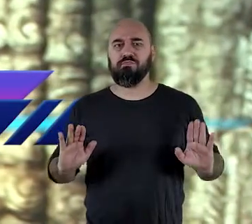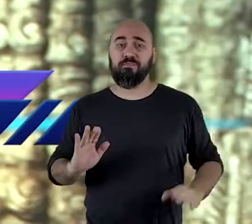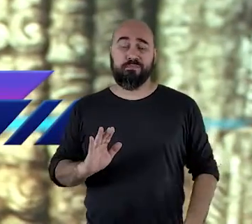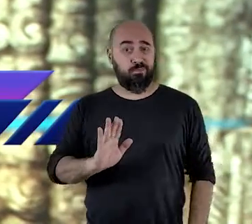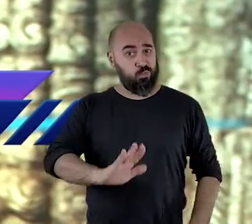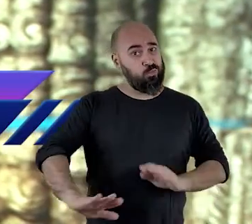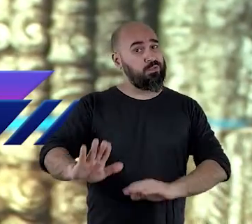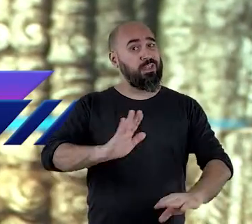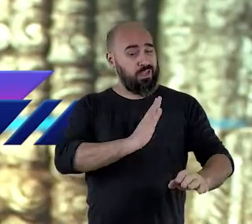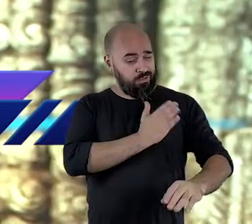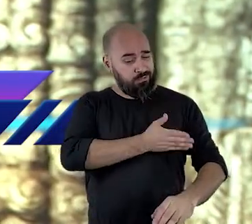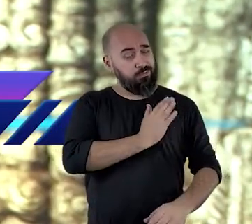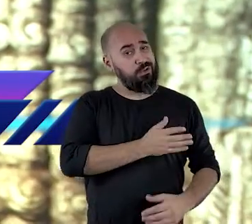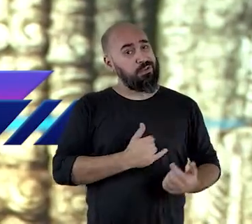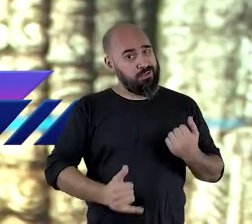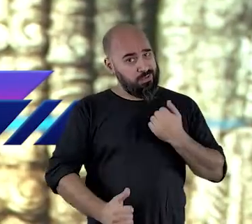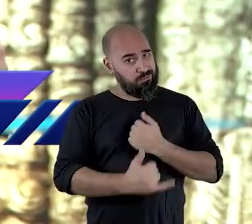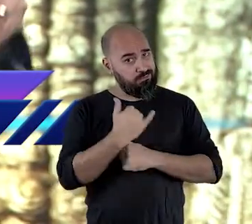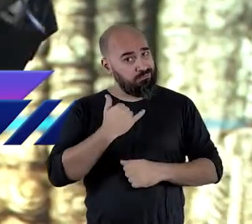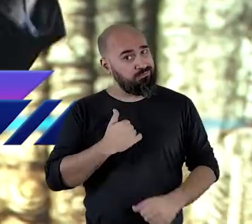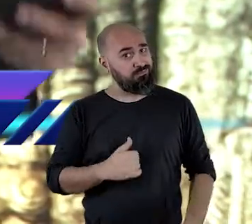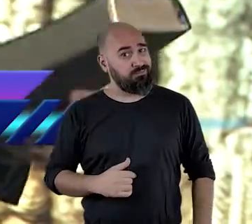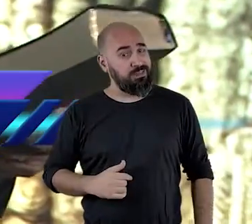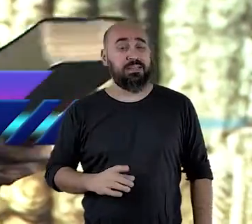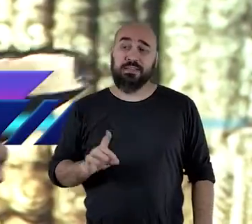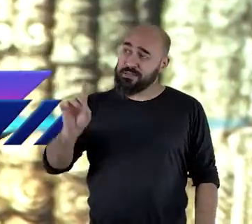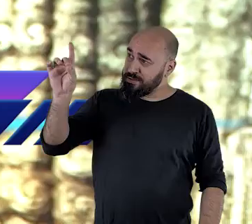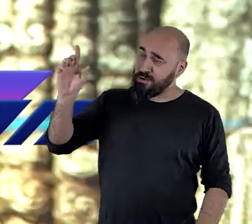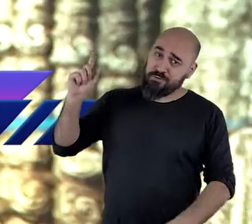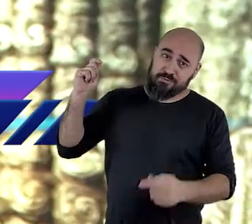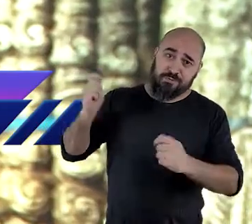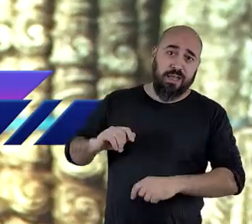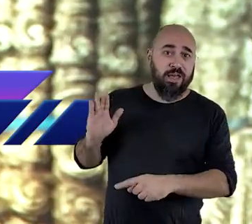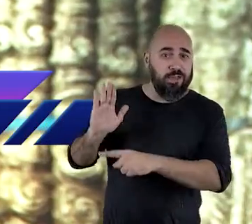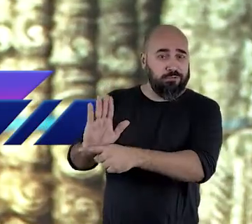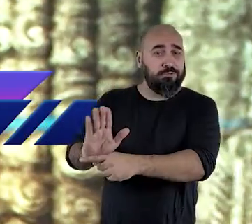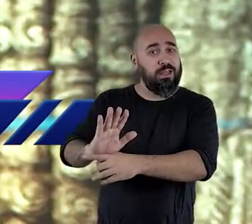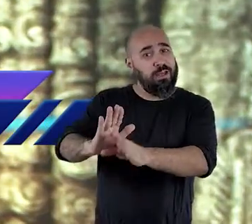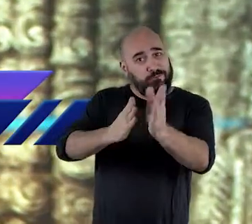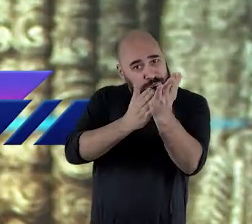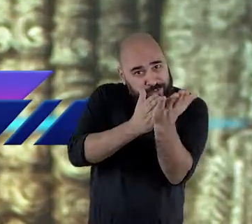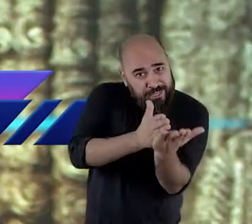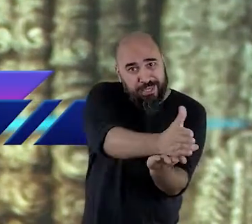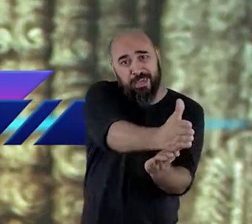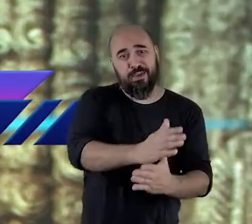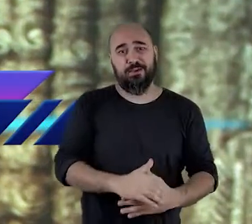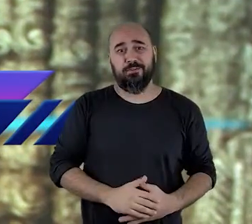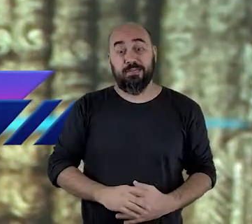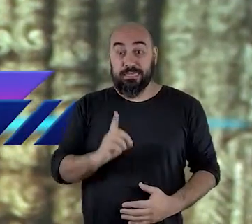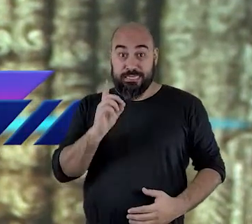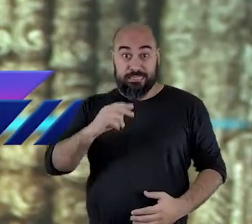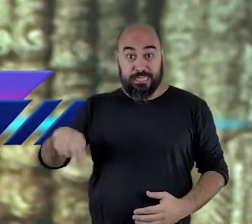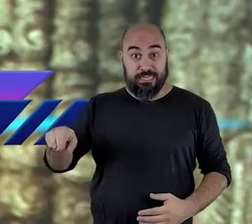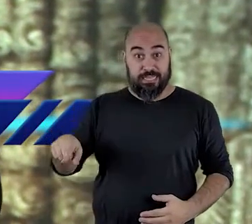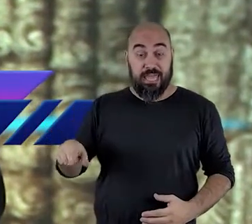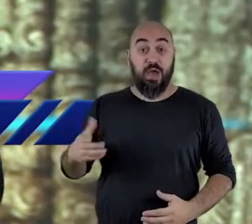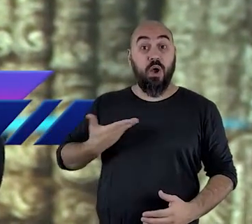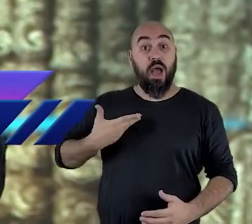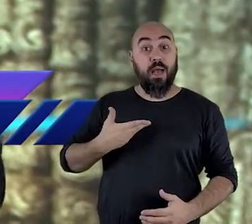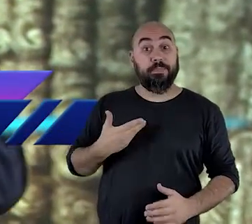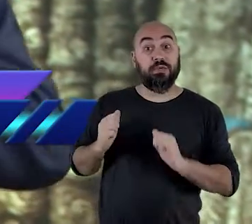é enganoso e Deus pode nos ajudar a sermos fiéis. Quando Daniel e os seus 3